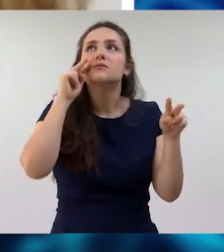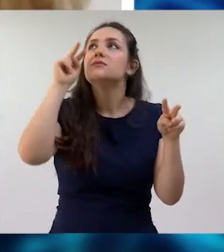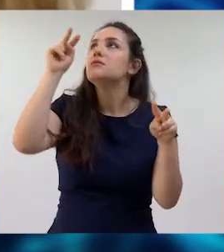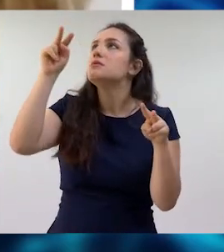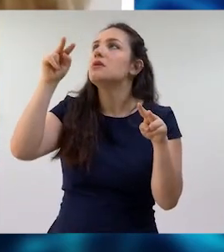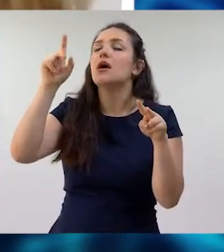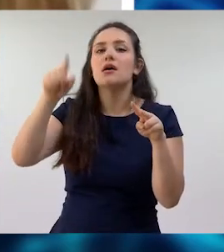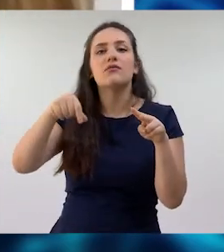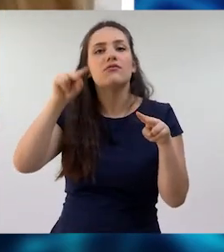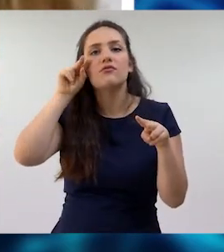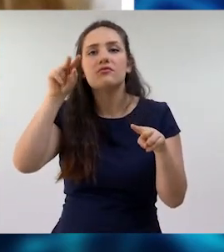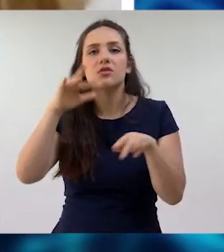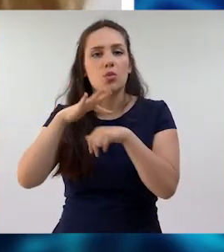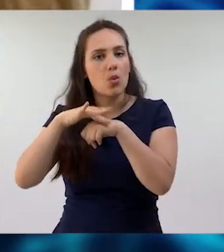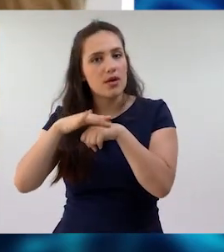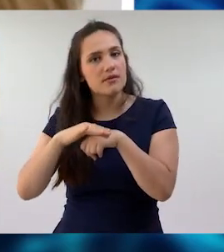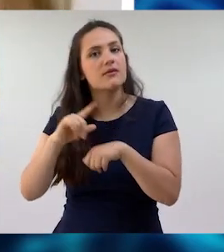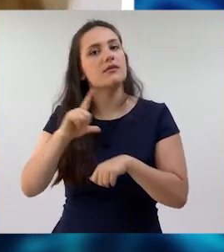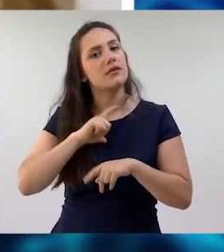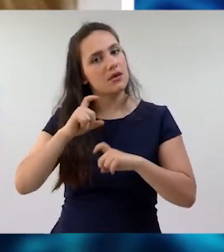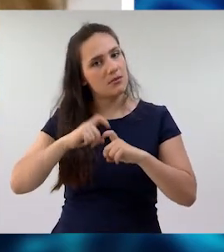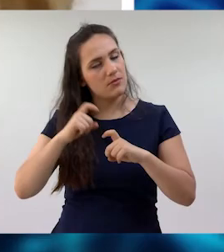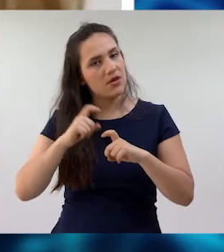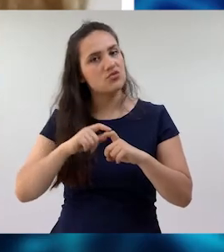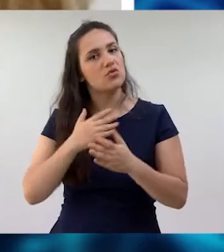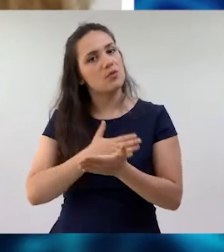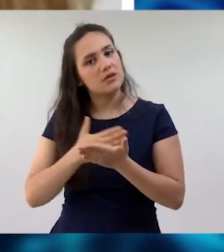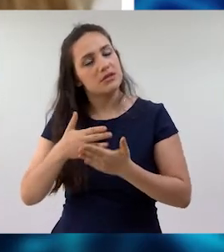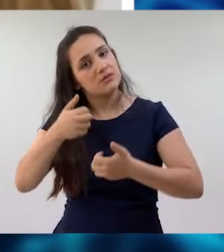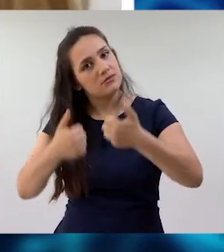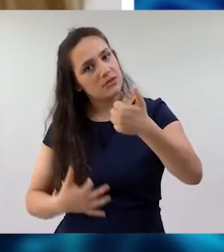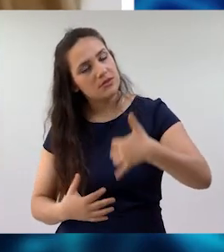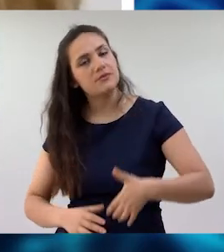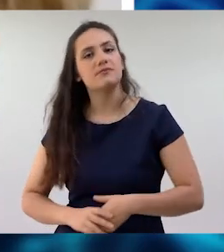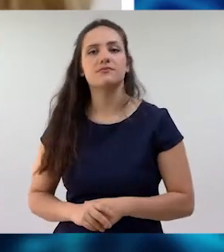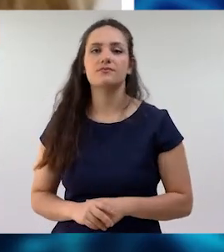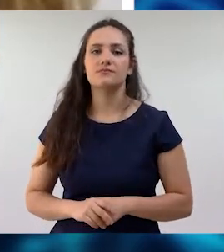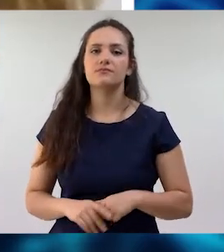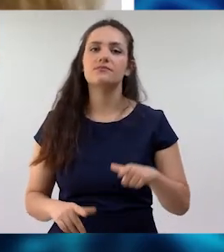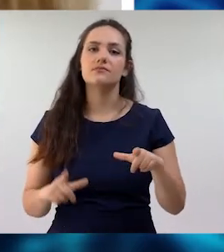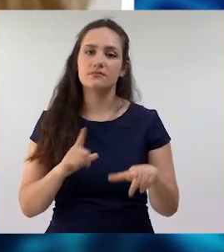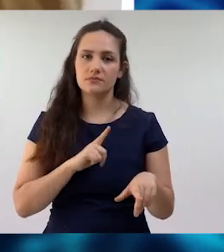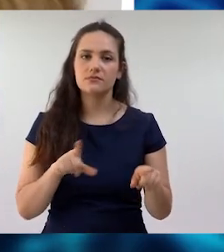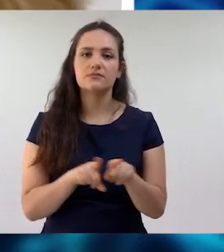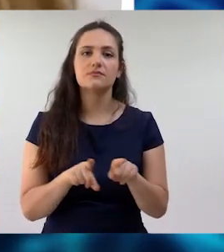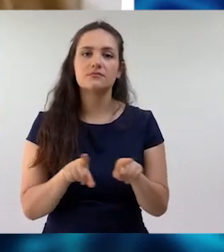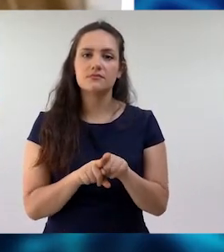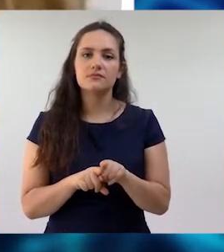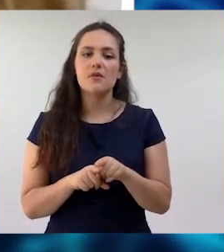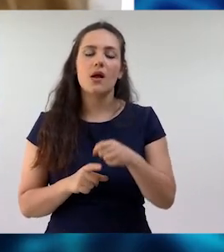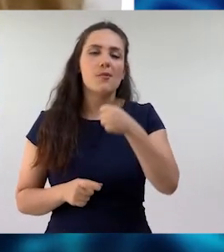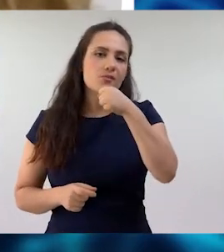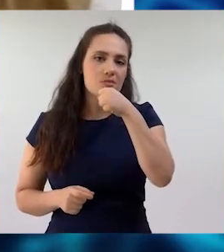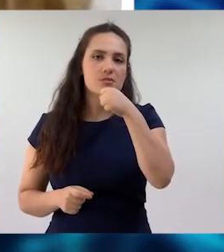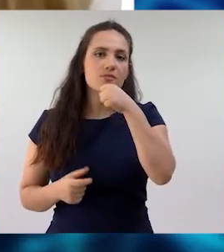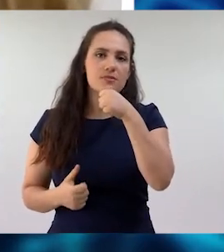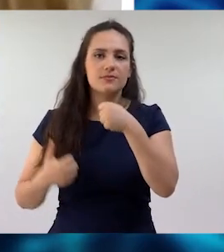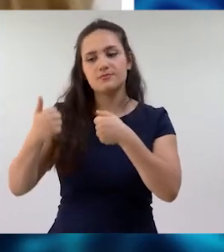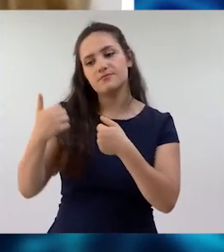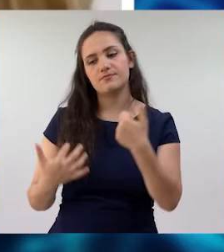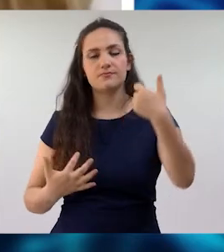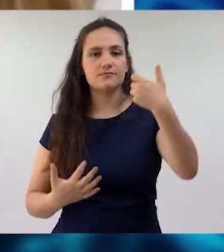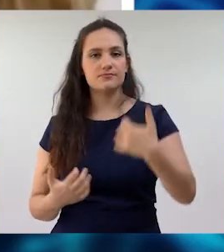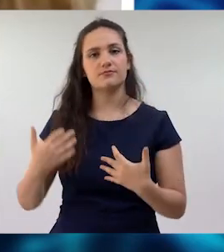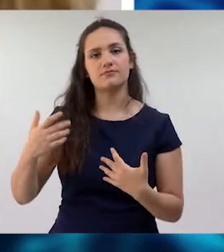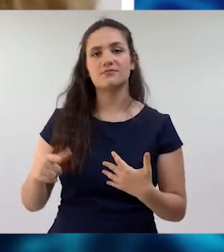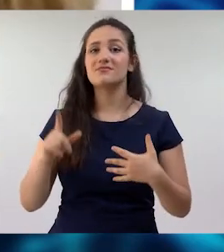doenças ali configuradas, tem pessoas, médicos que vão explicando, e tem áudios também